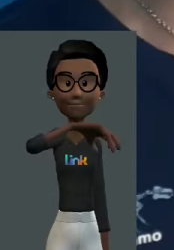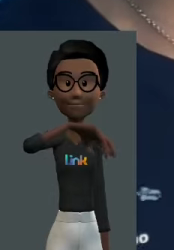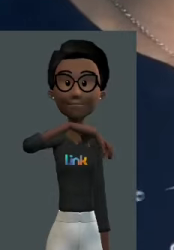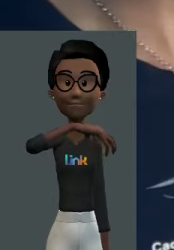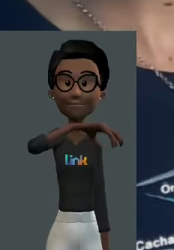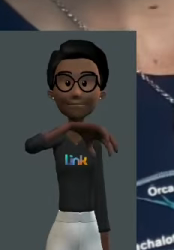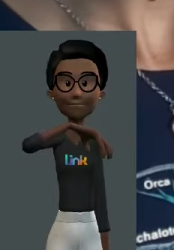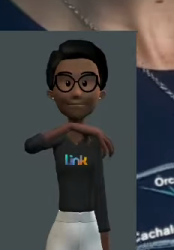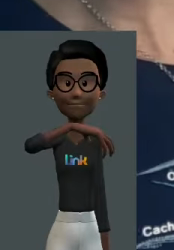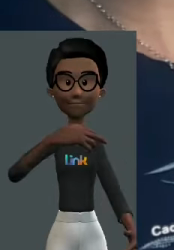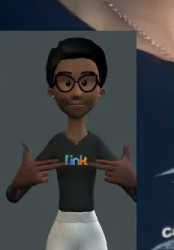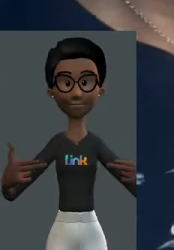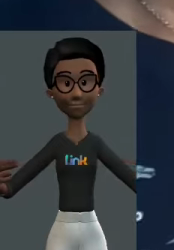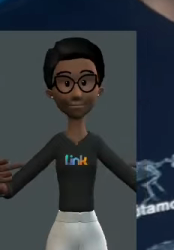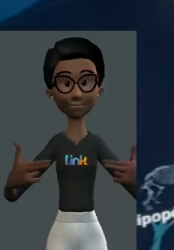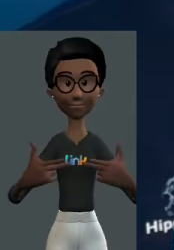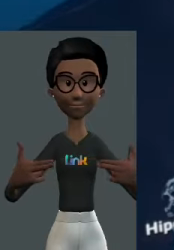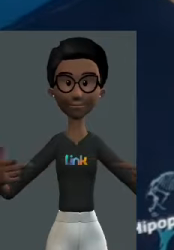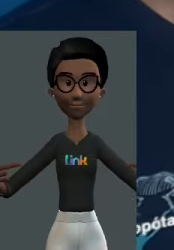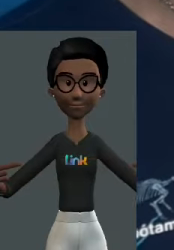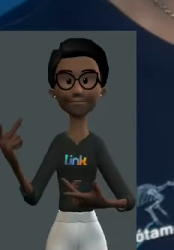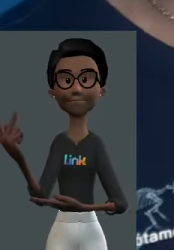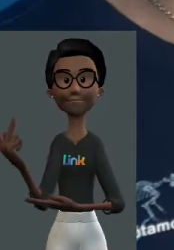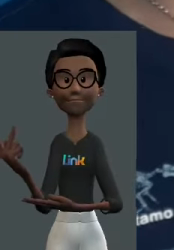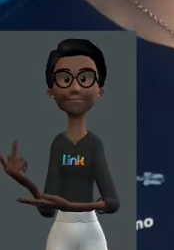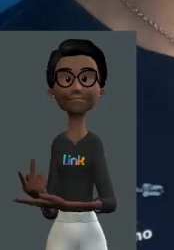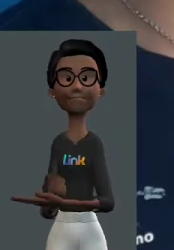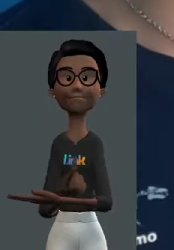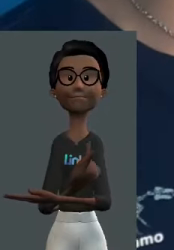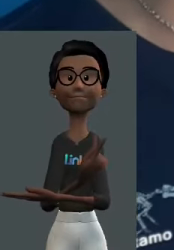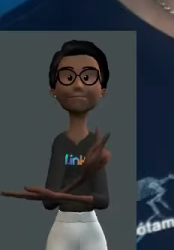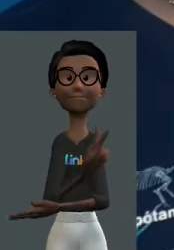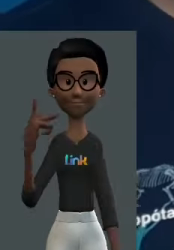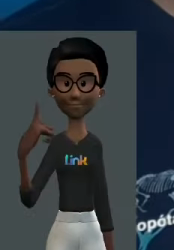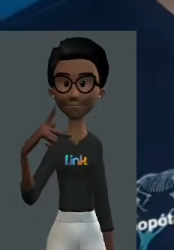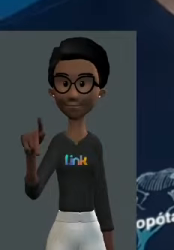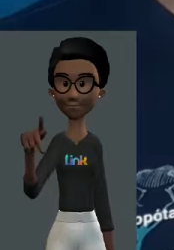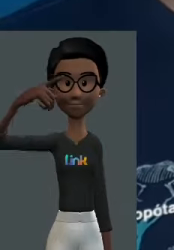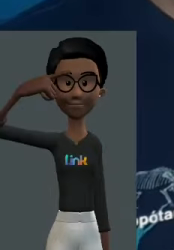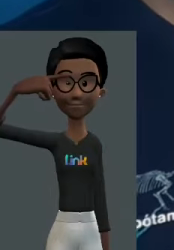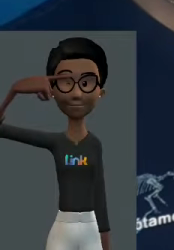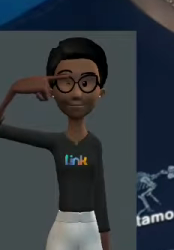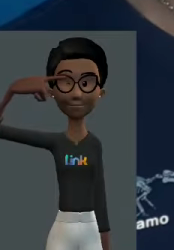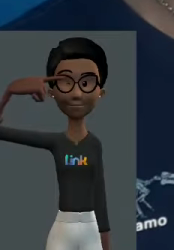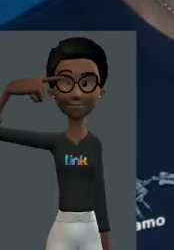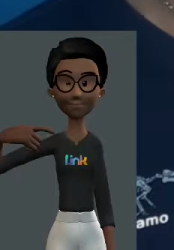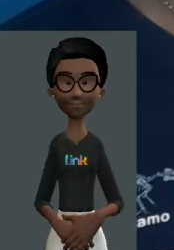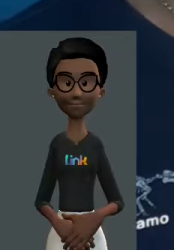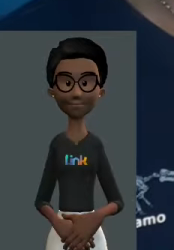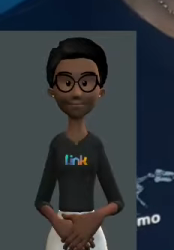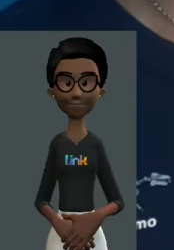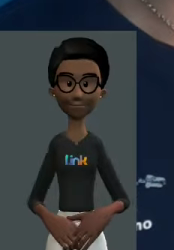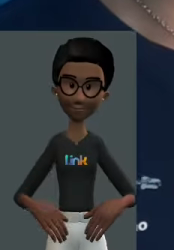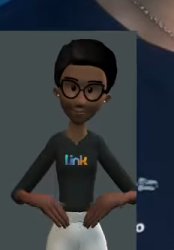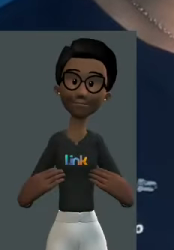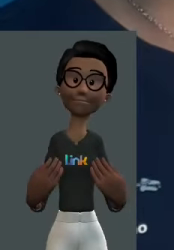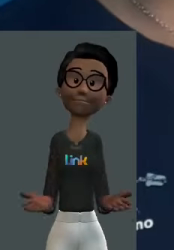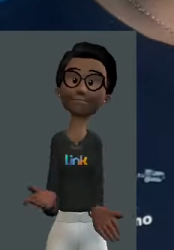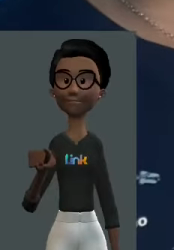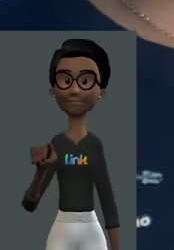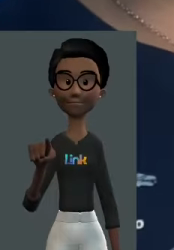pode ter. Então eles decidem fazer uma votação para ver quem que vai ser o capitão do